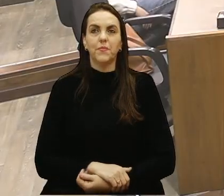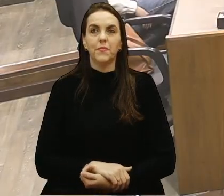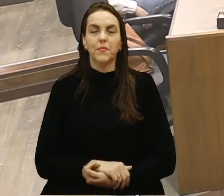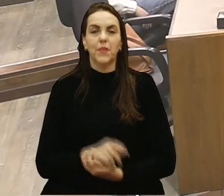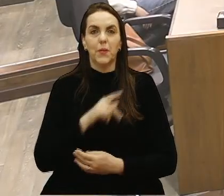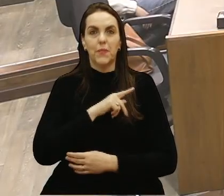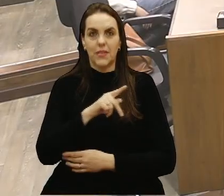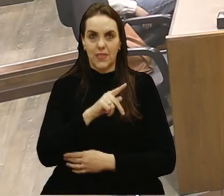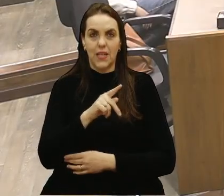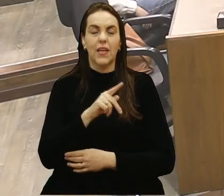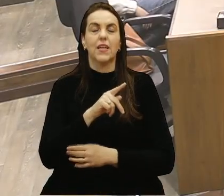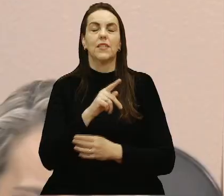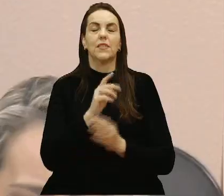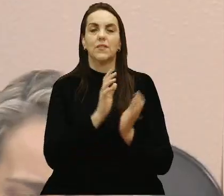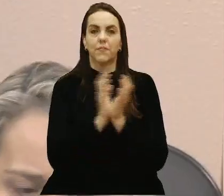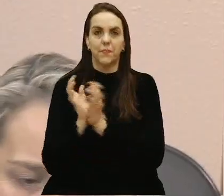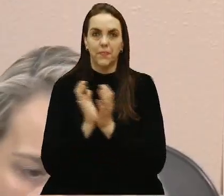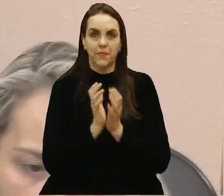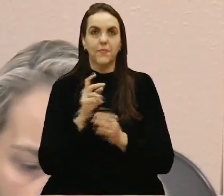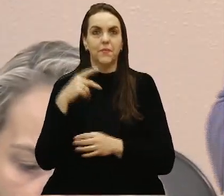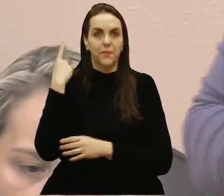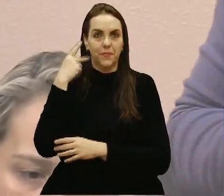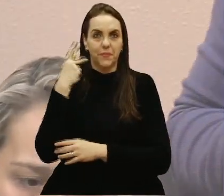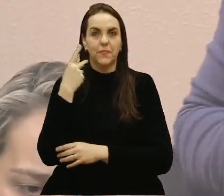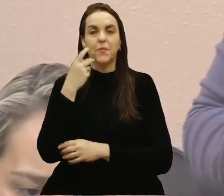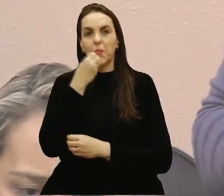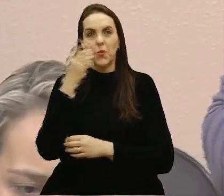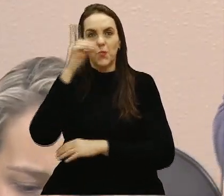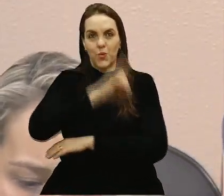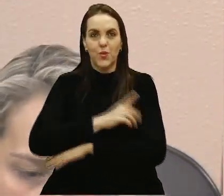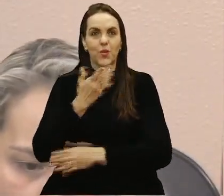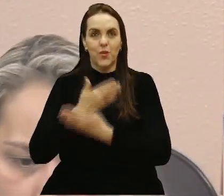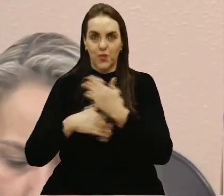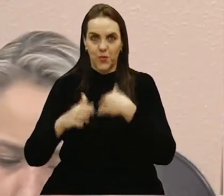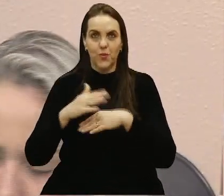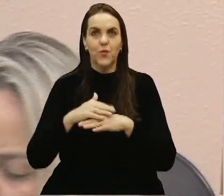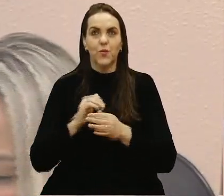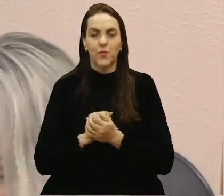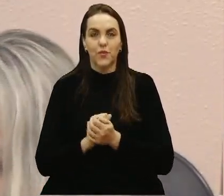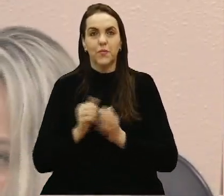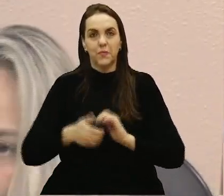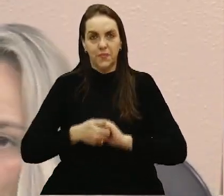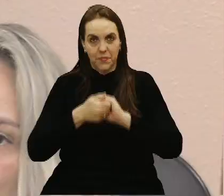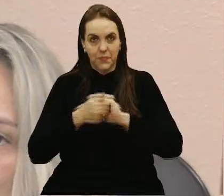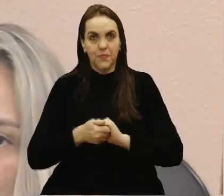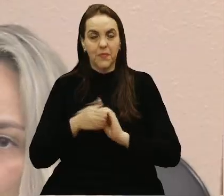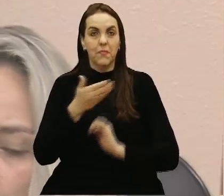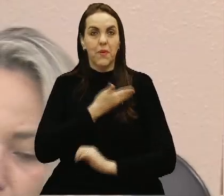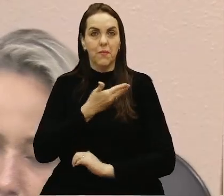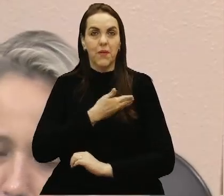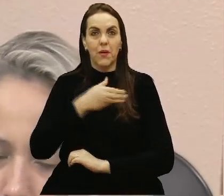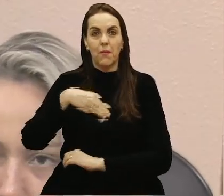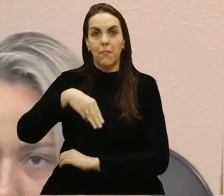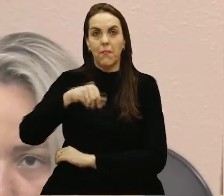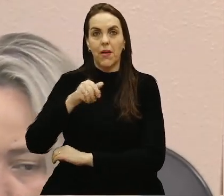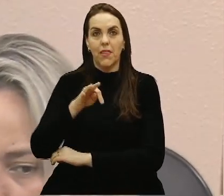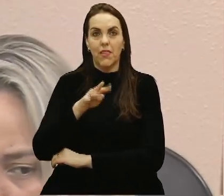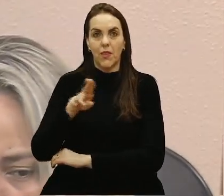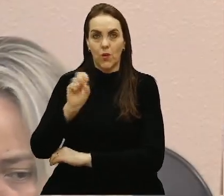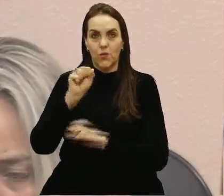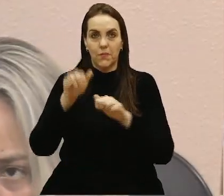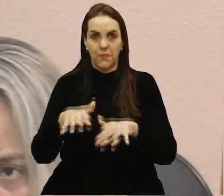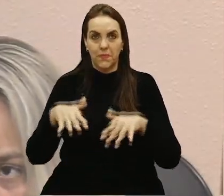Senhor presidente, senhoras e senhores vereadores, bom dia a todos. Primeiramente, saudar meu amigo Matheus, que está ali no plenário, na